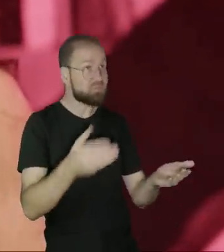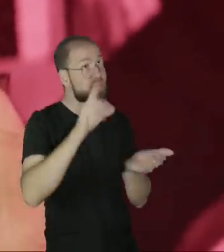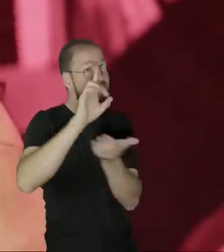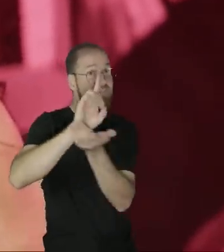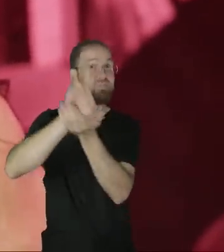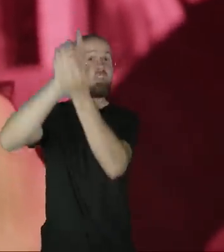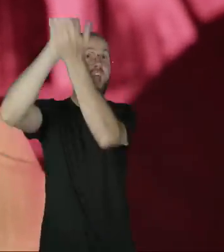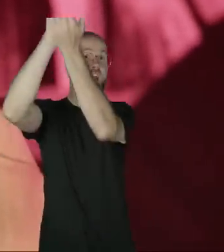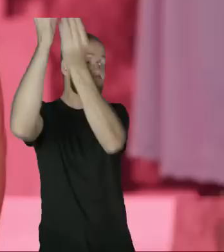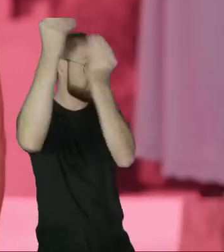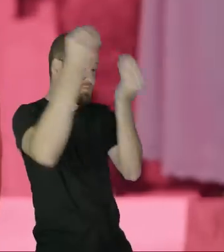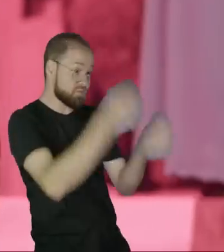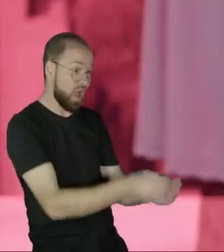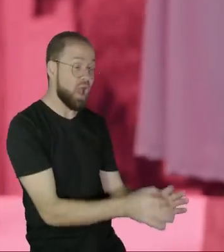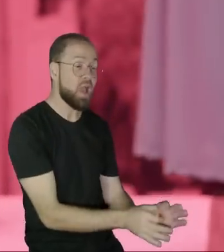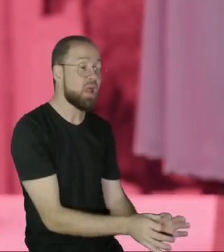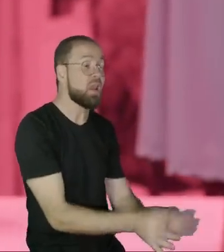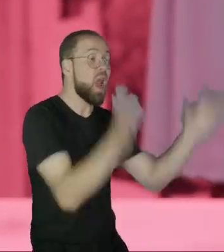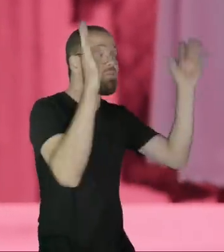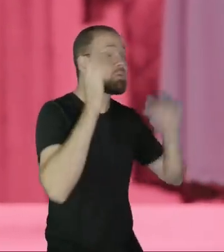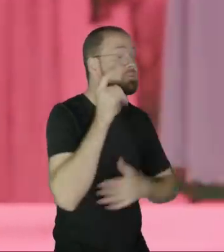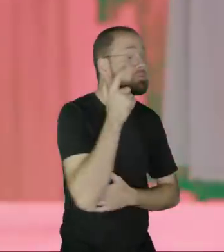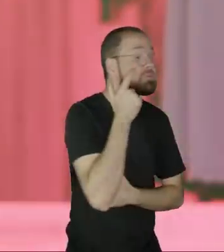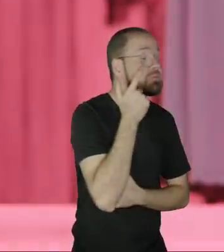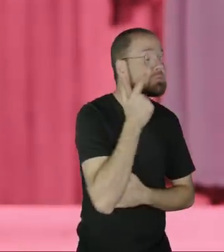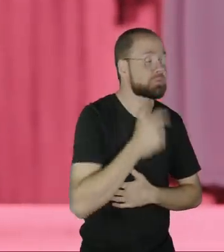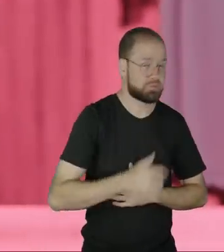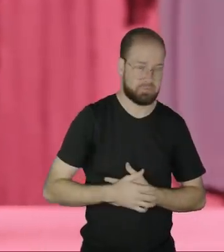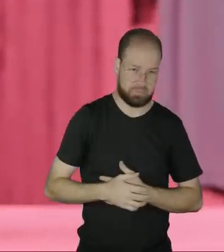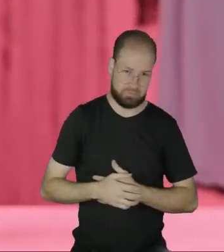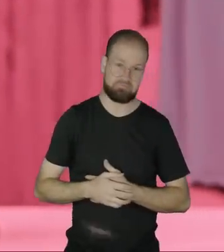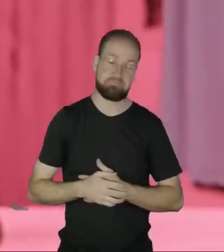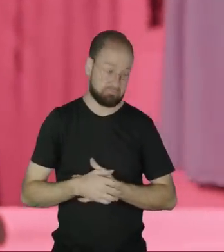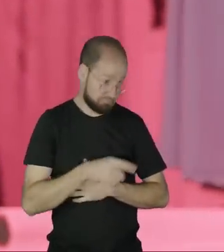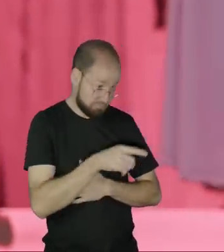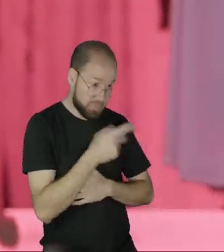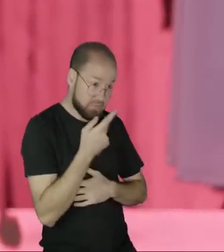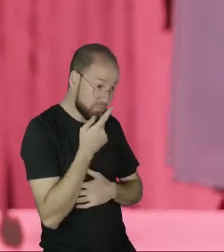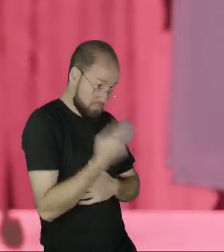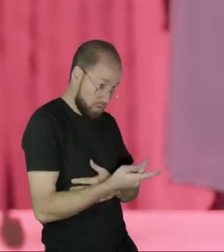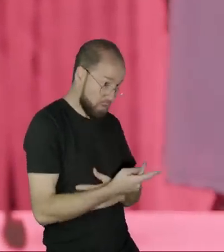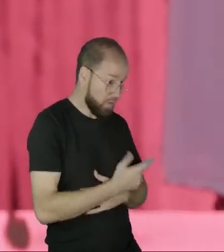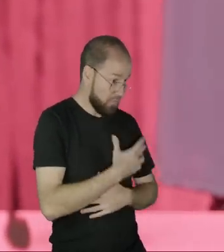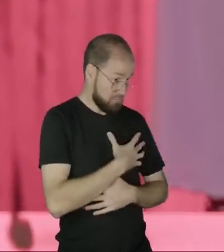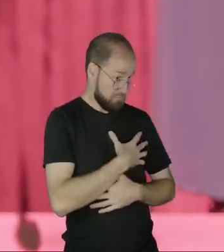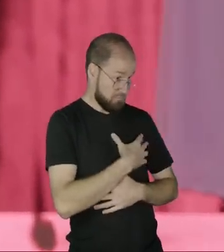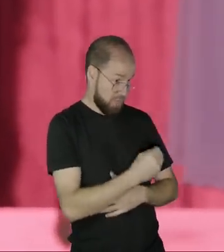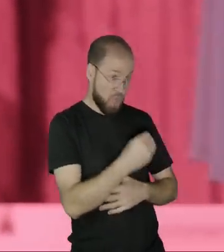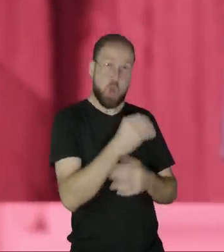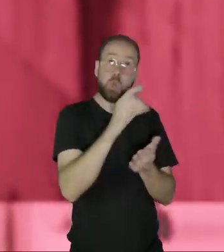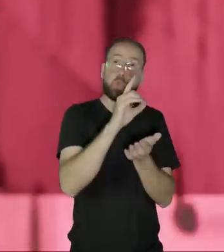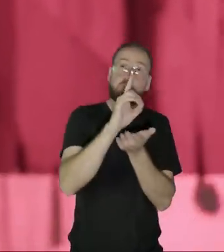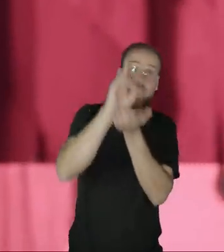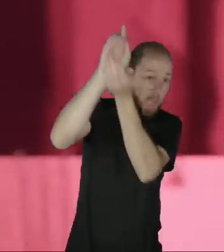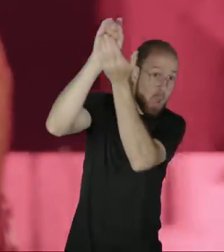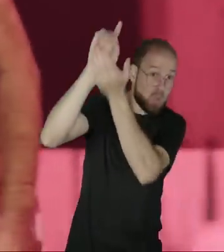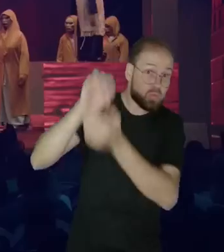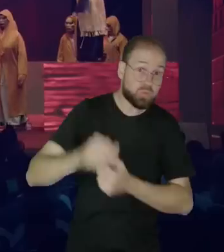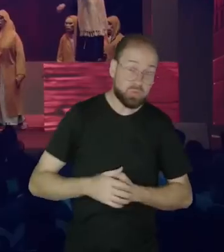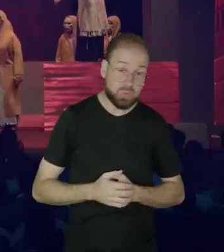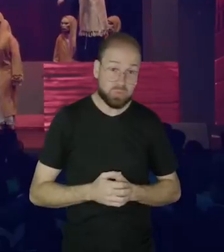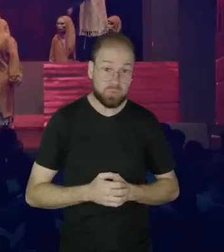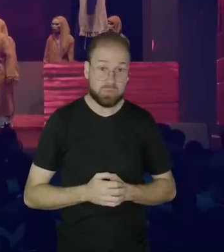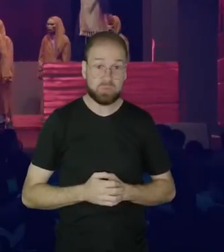o livre agora. Não disse que era filho de Deus?